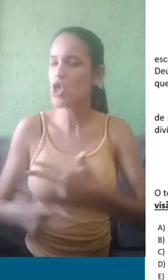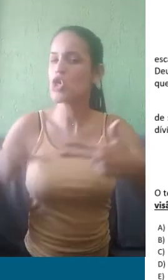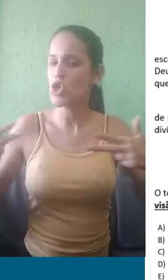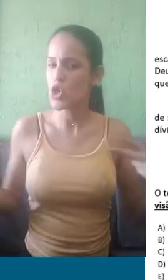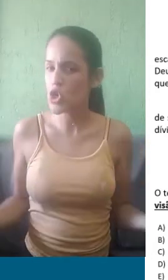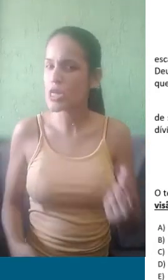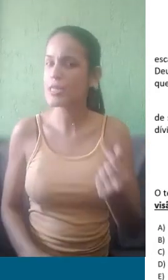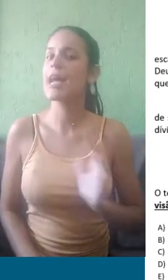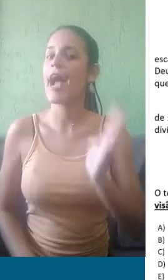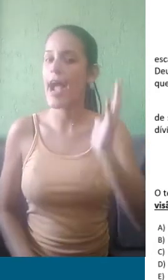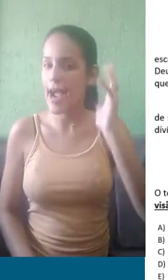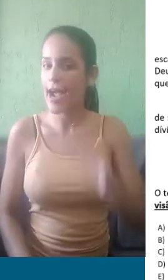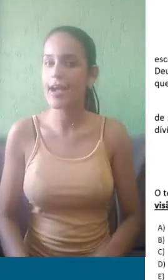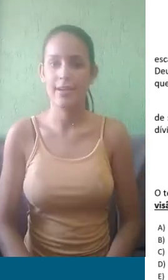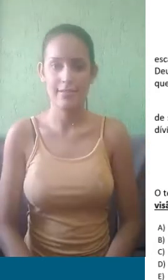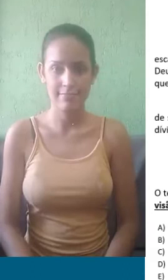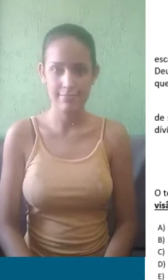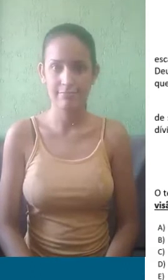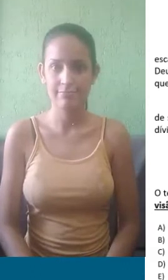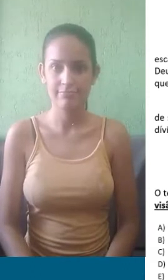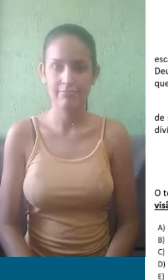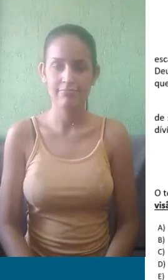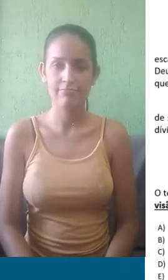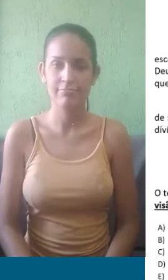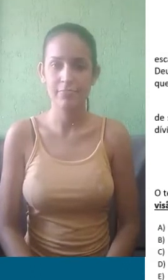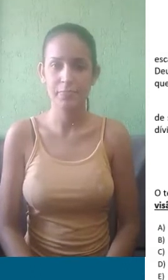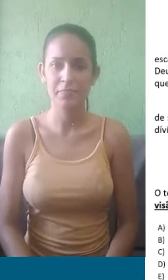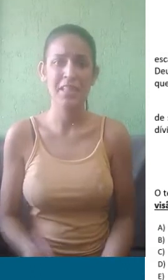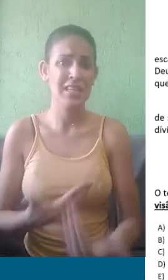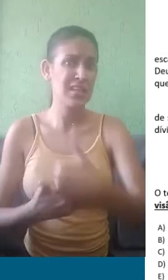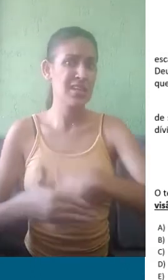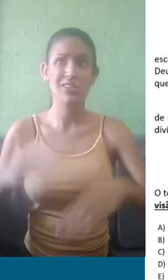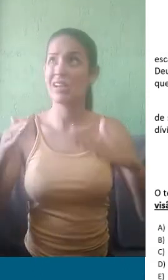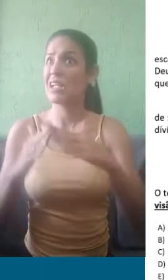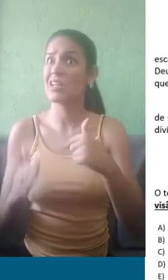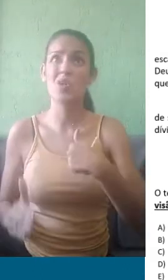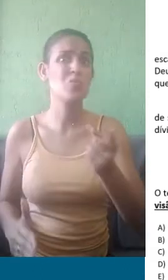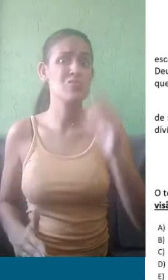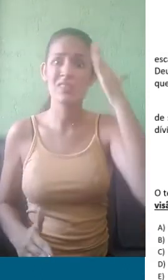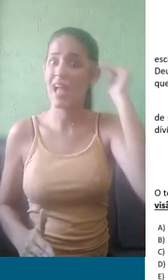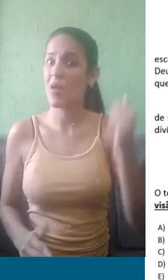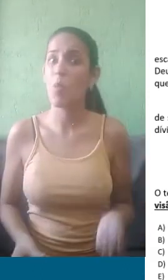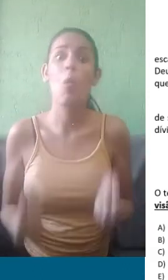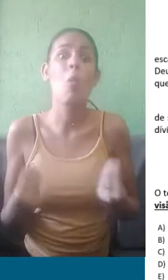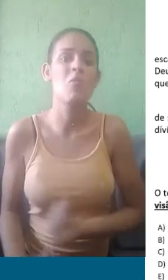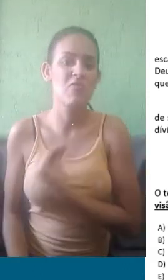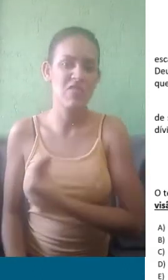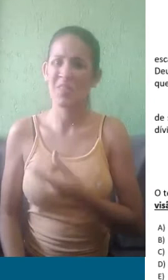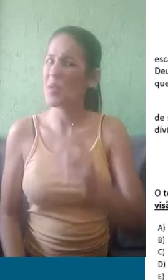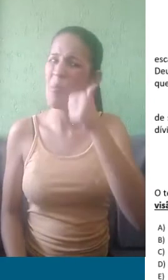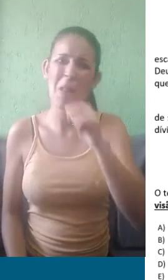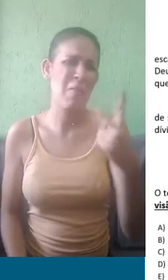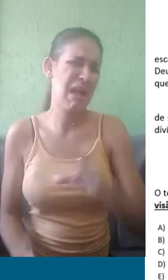luxo, ao luxo da rua, que é o mais caro. Em casa arranjam-se ela e a tia sabe Deus como. Não é mulher